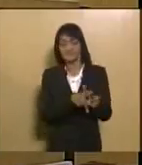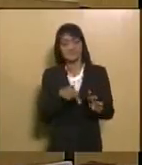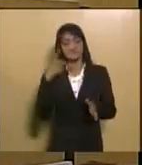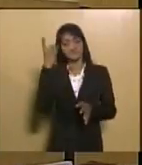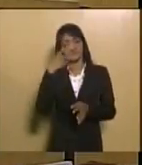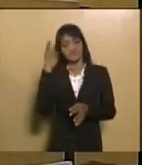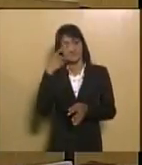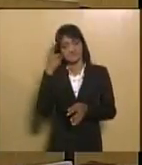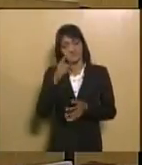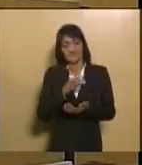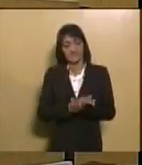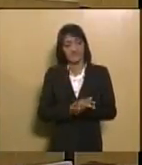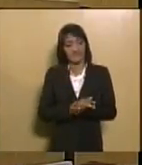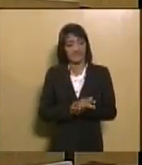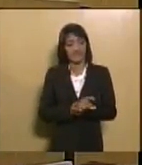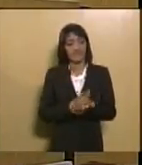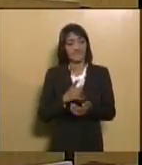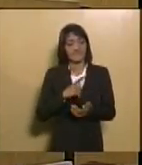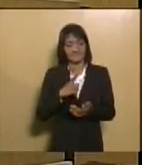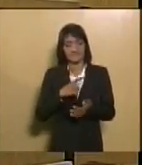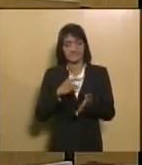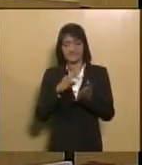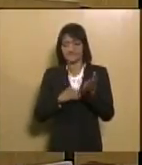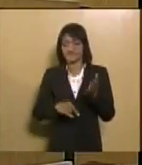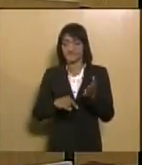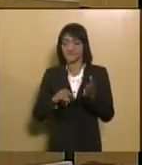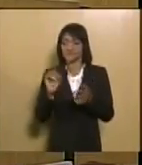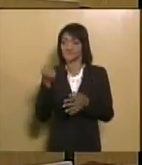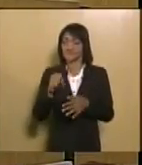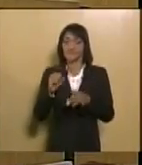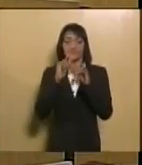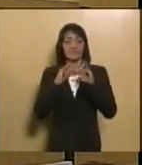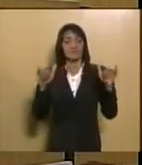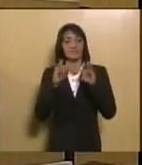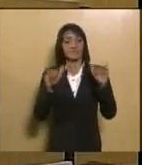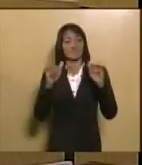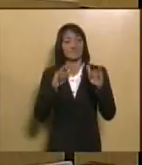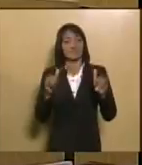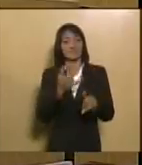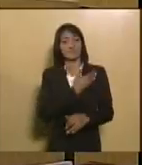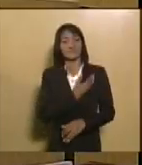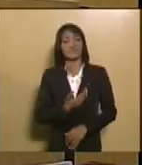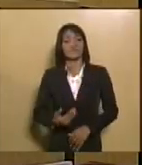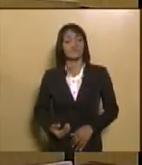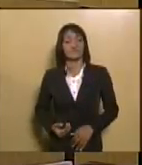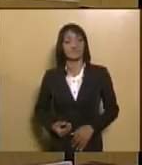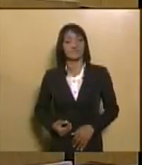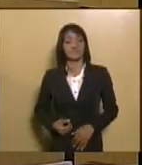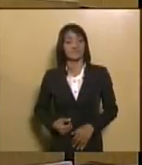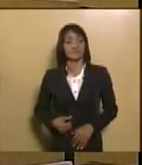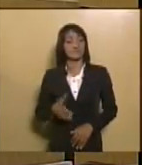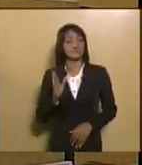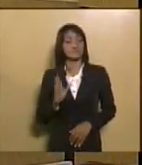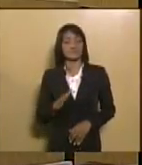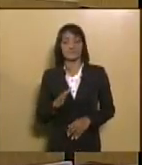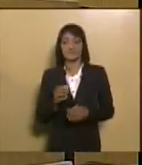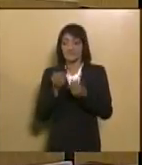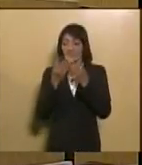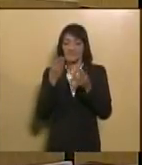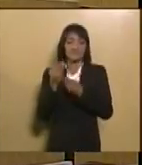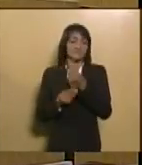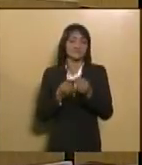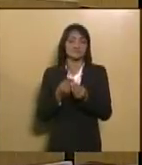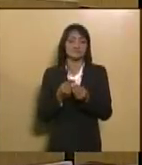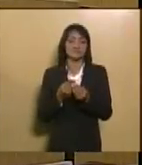deputados, tem uma nota na agência Sergipe Notícias, onde o governo comemora a elevação da classificação do Estado em